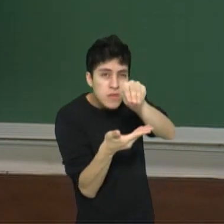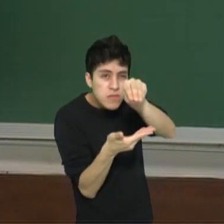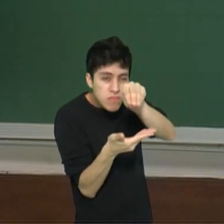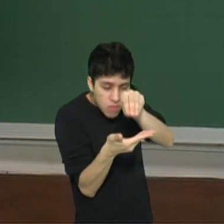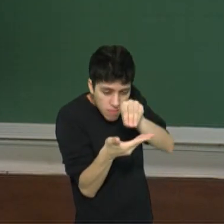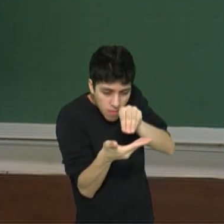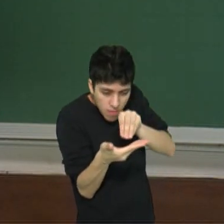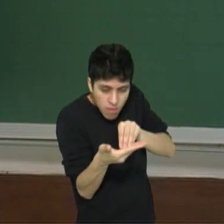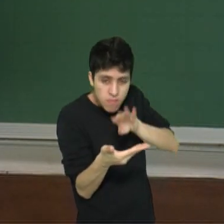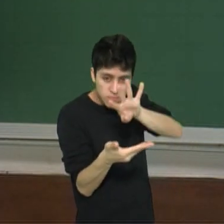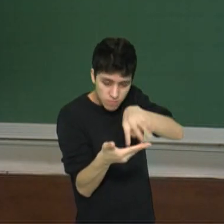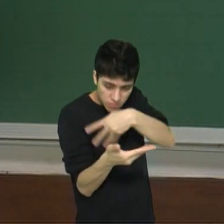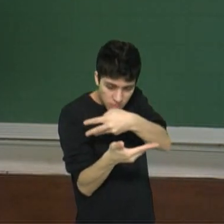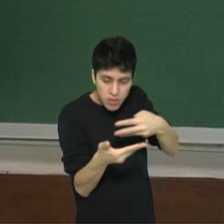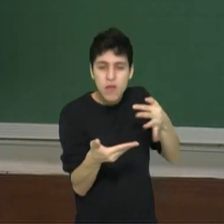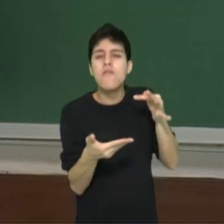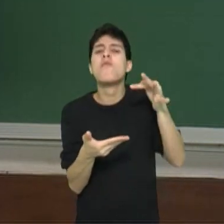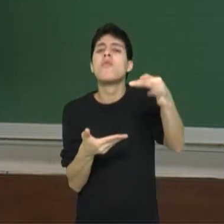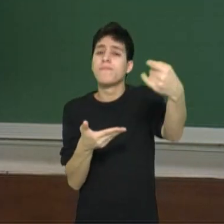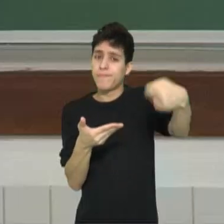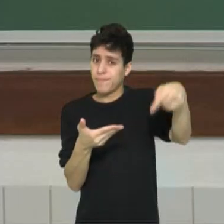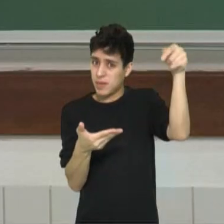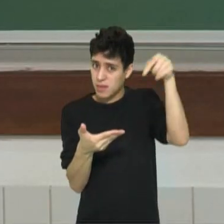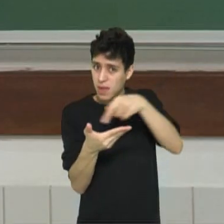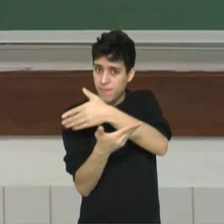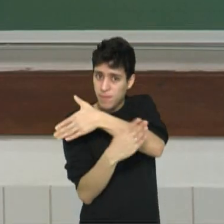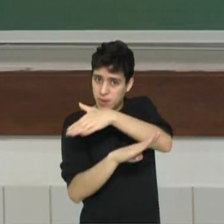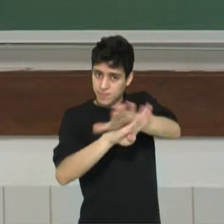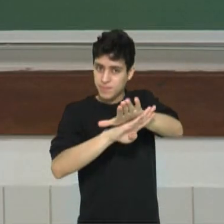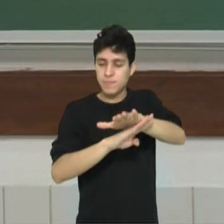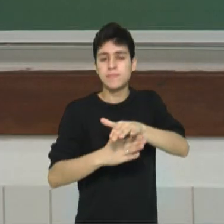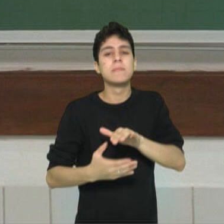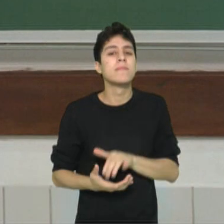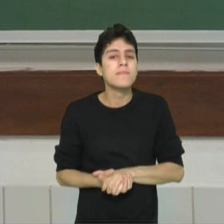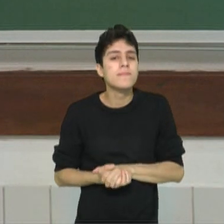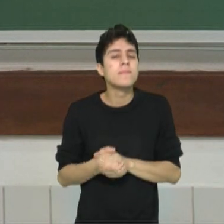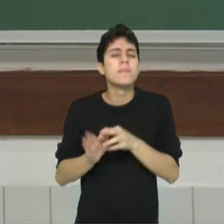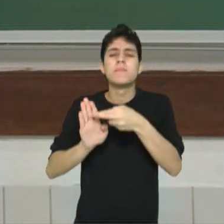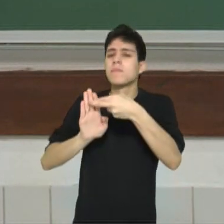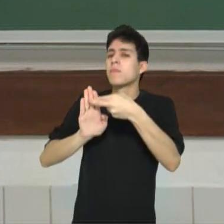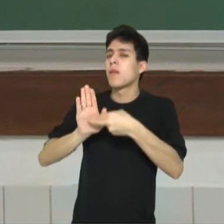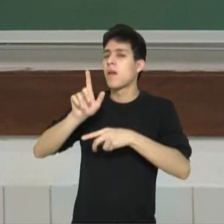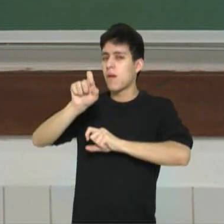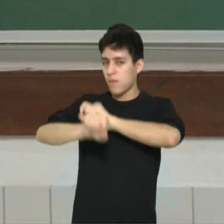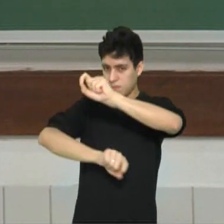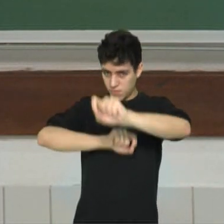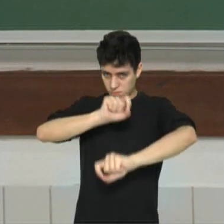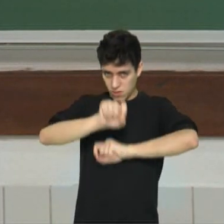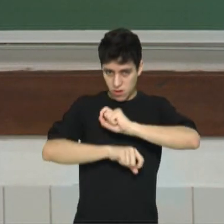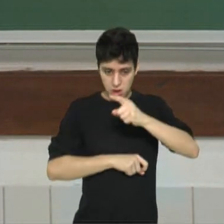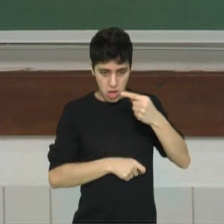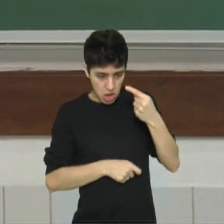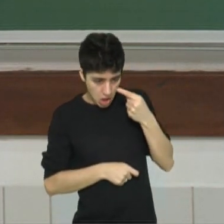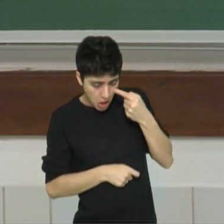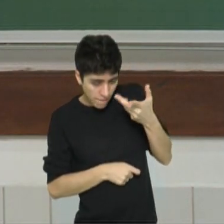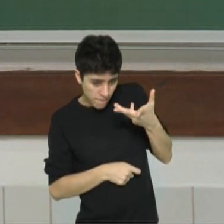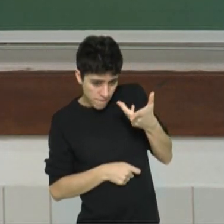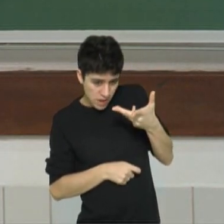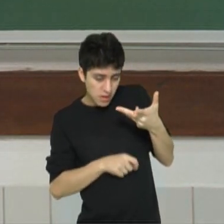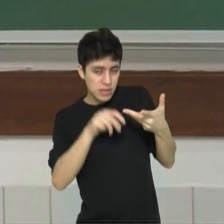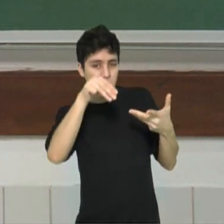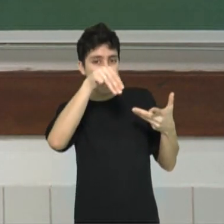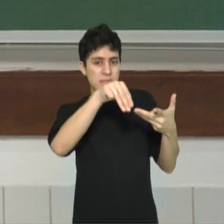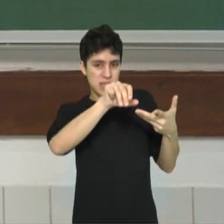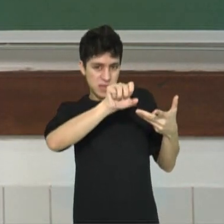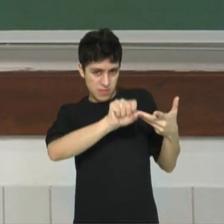tá? Que você vai precisar. Então, a regra é, se você tem uma velocidade em metros por